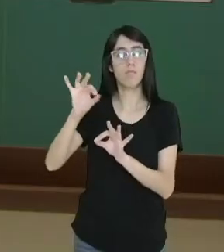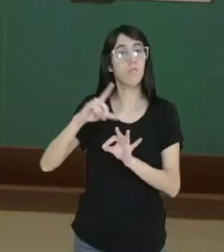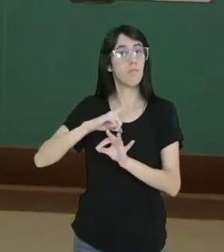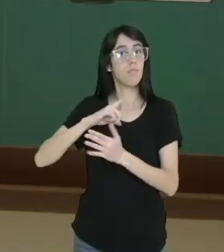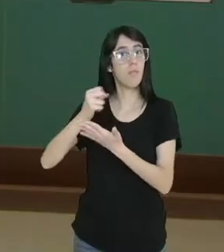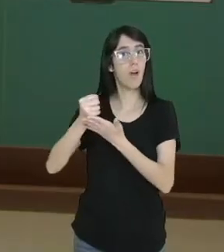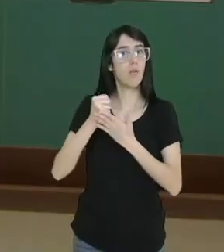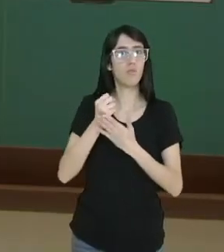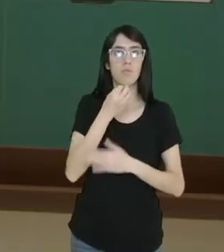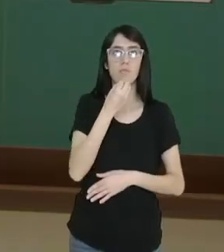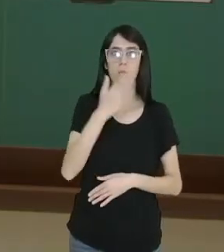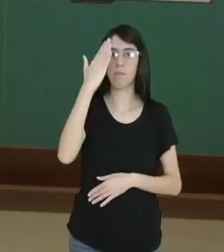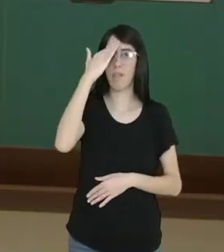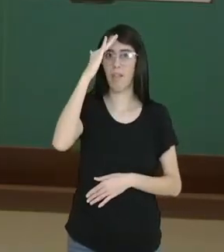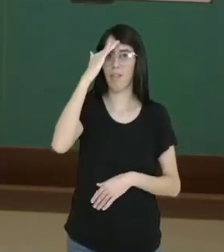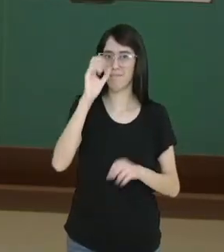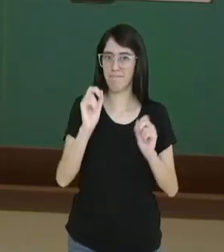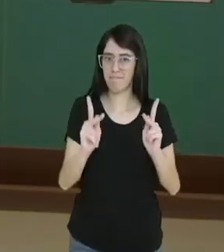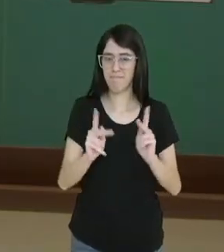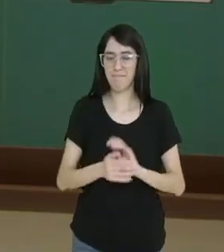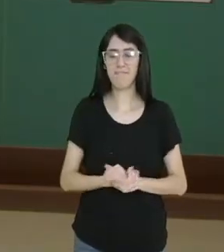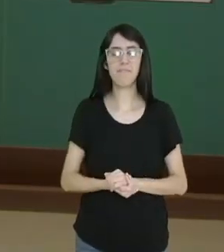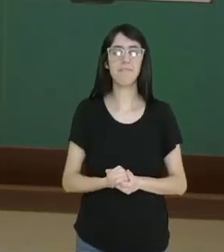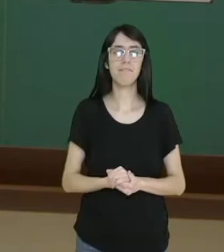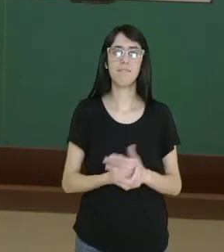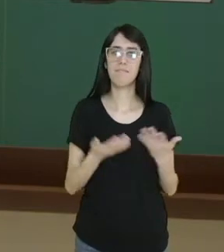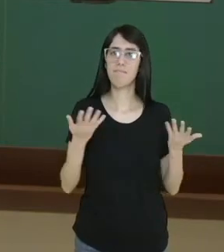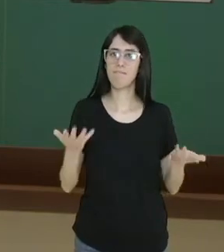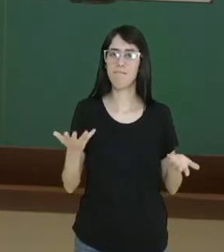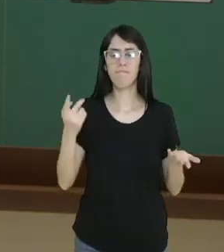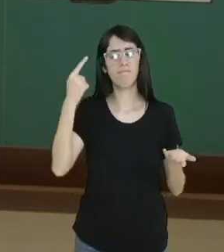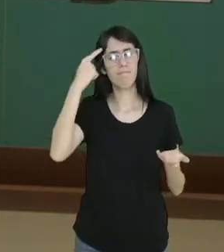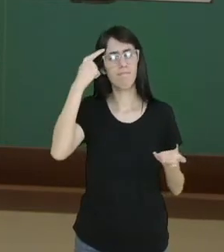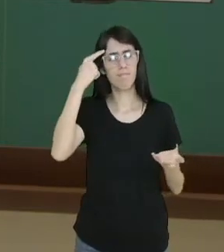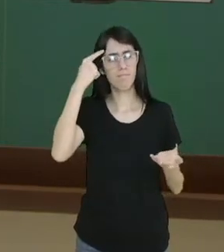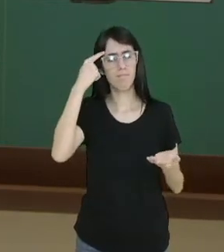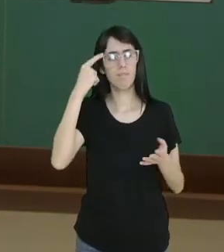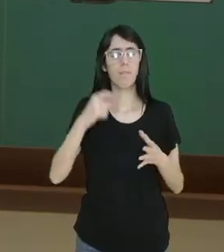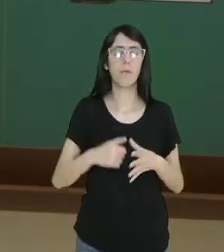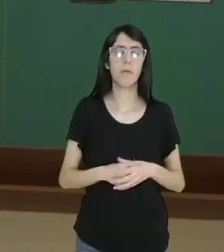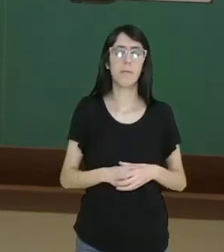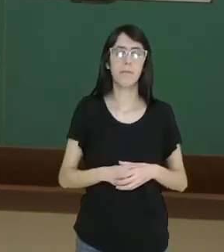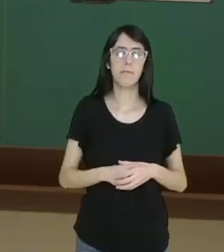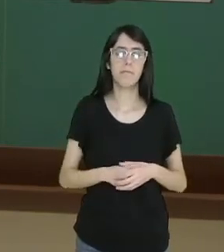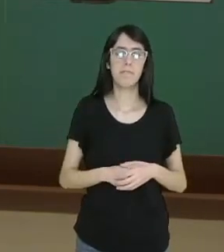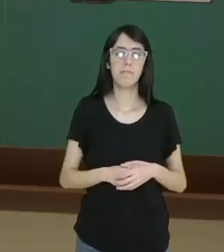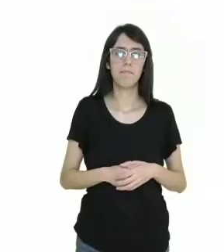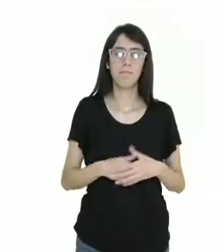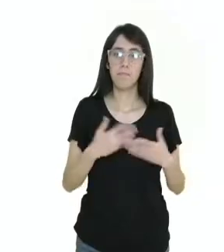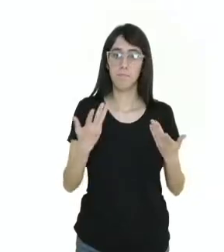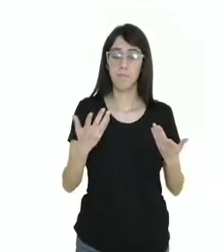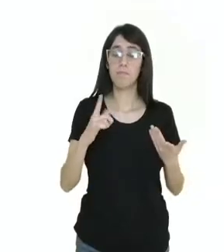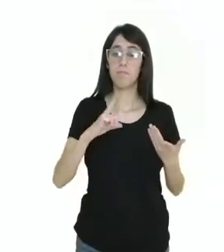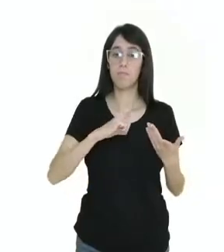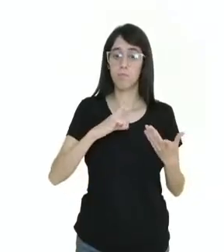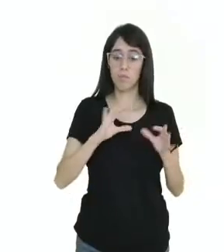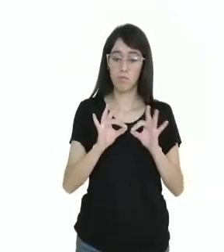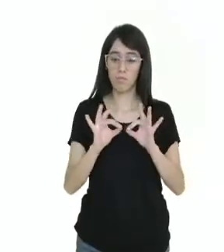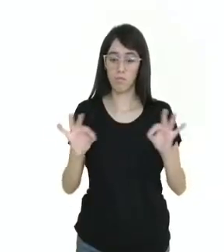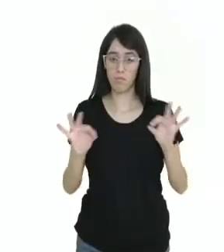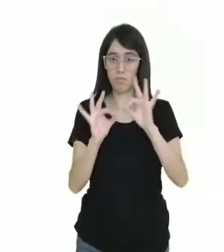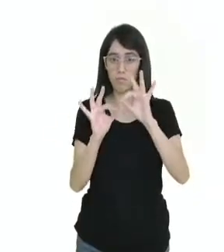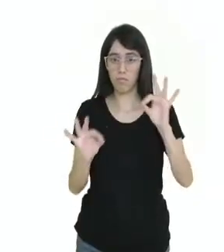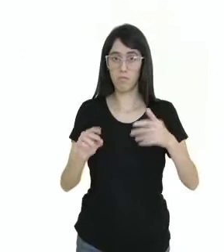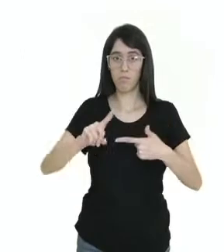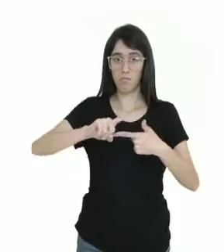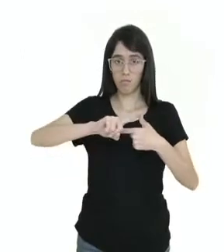ajudar bastante, tá bom? Então vamos pensar um pouquinho. A partir das relações métricas do triângulo retângulo, podemos